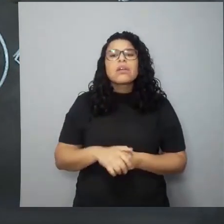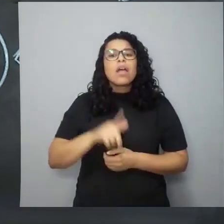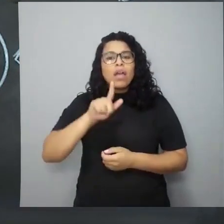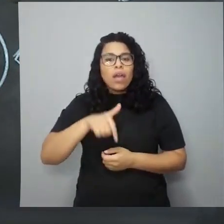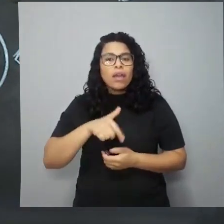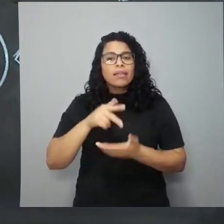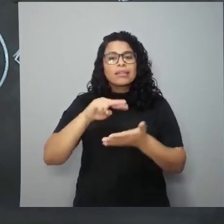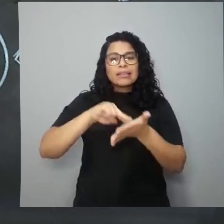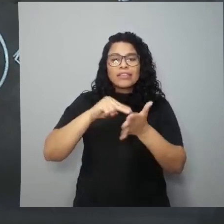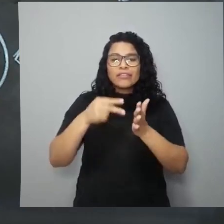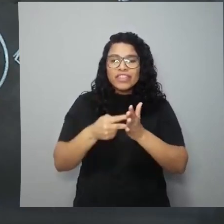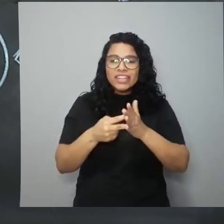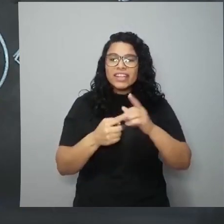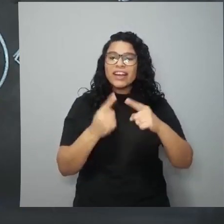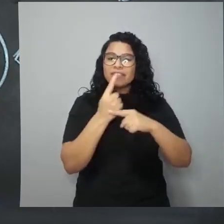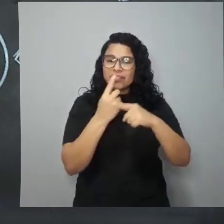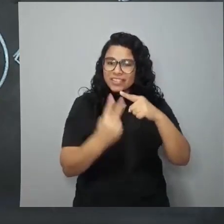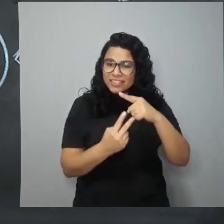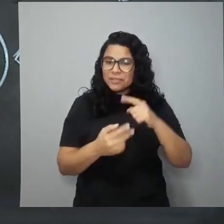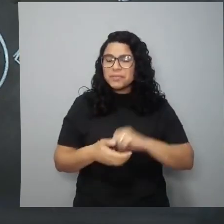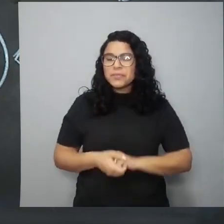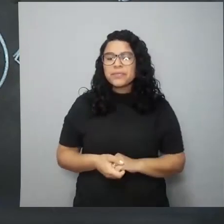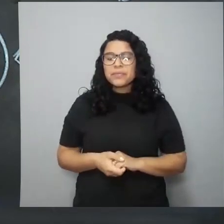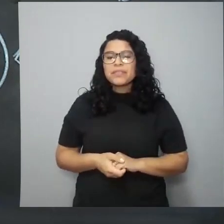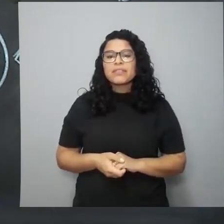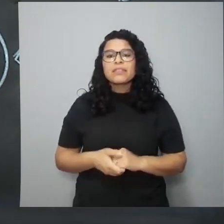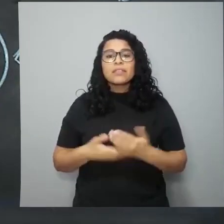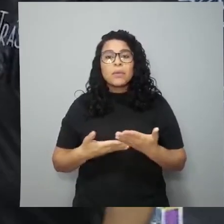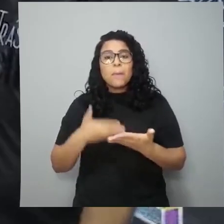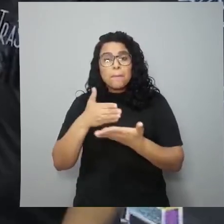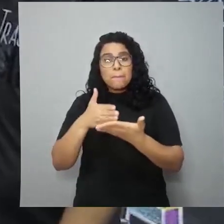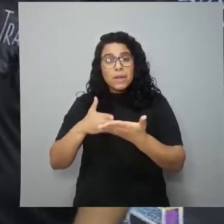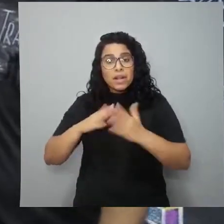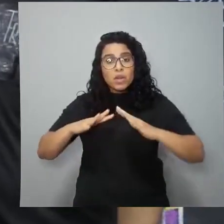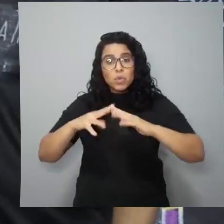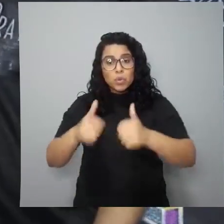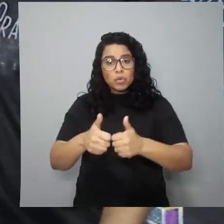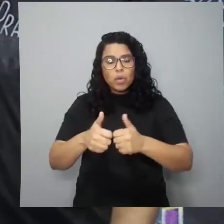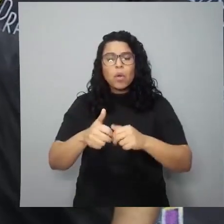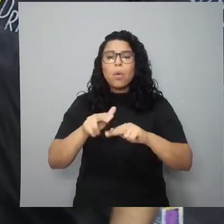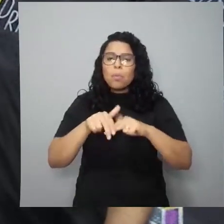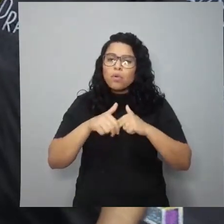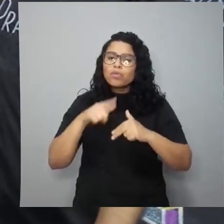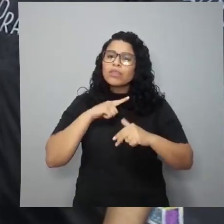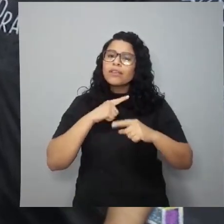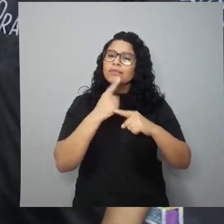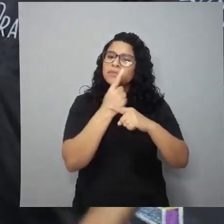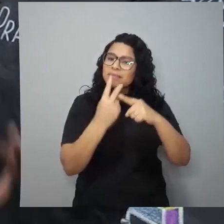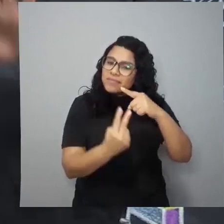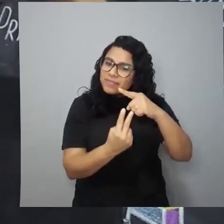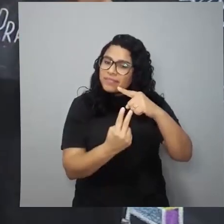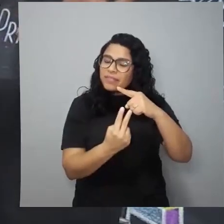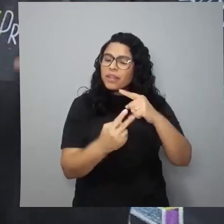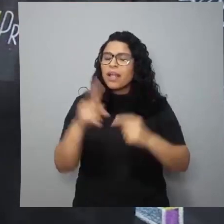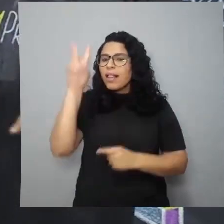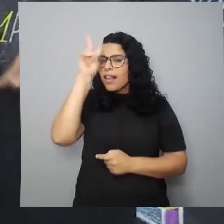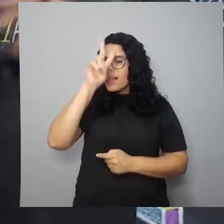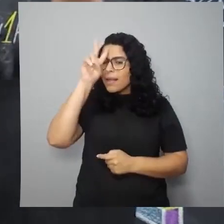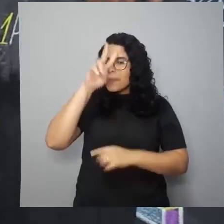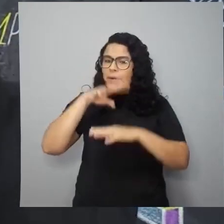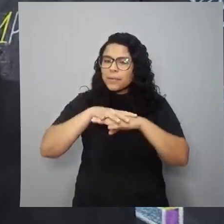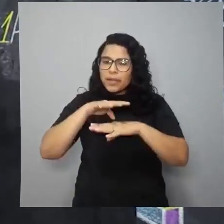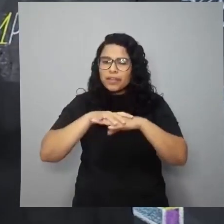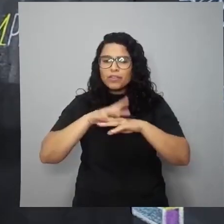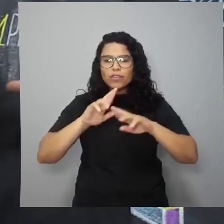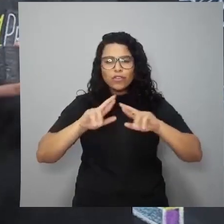uma relação fracionária, ou seja, a parte de um todo. Por isso que tem a palavrinha fração ali. Lembra quando a gente aprende na matemática aquelas figuras